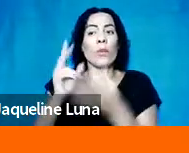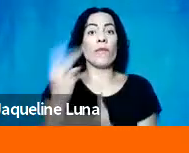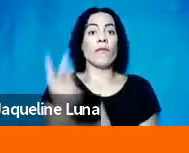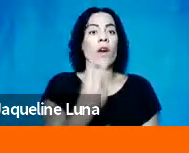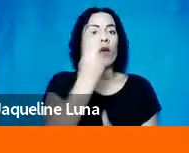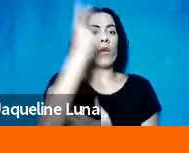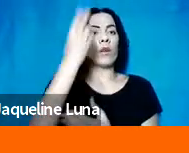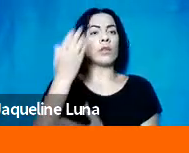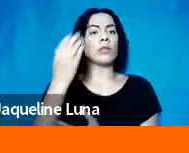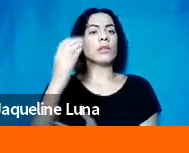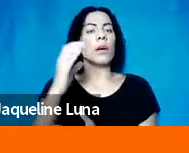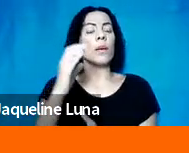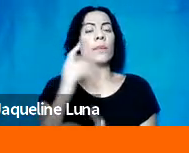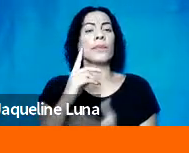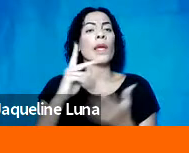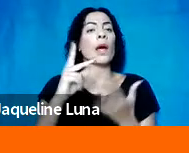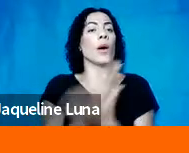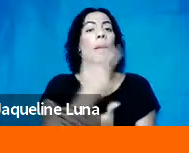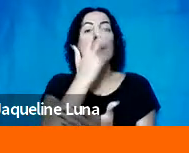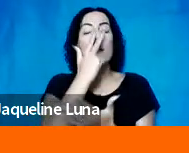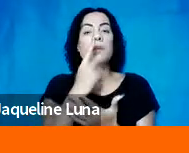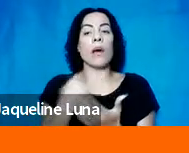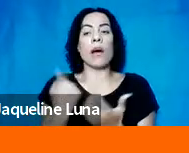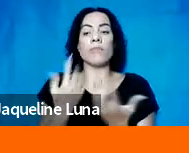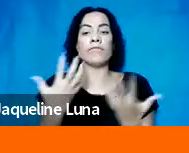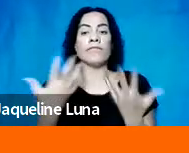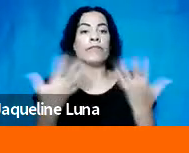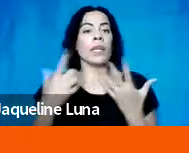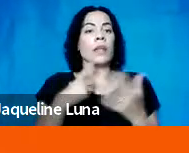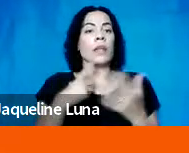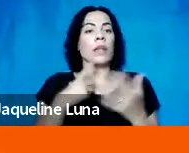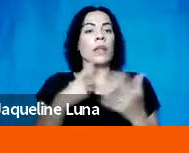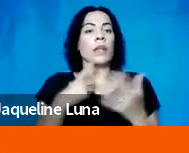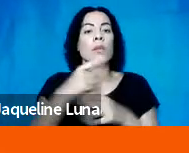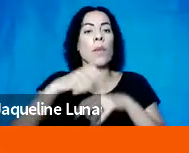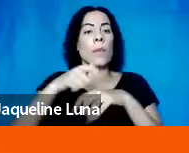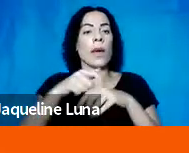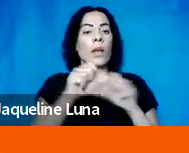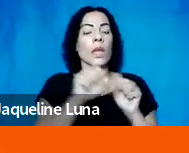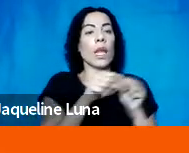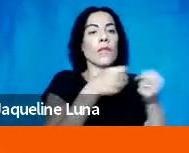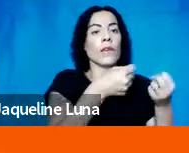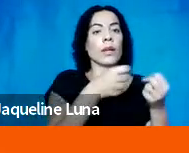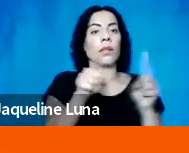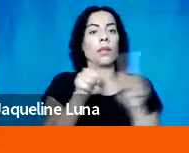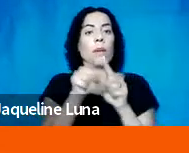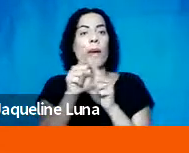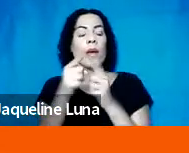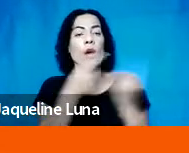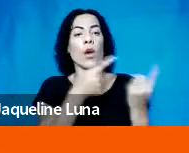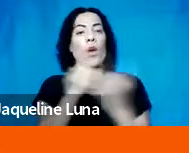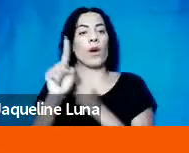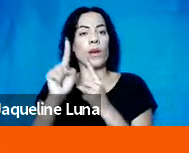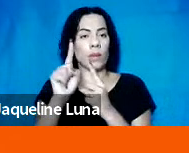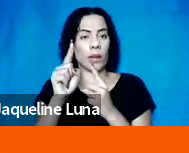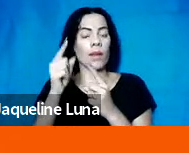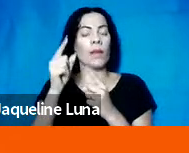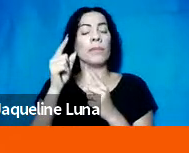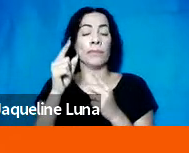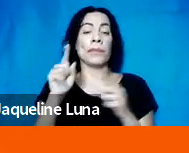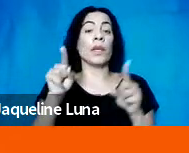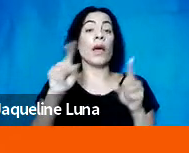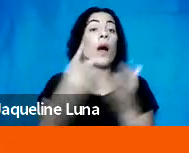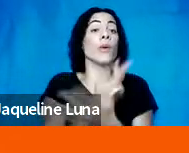uma posição, ao mesmo tempo, de defesa e de contra-ataque. Um efeito colateral